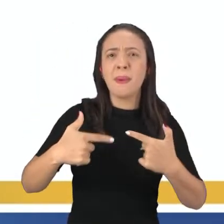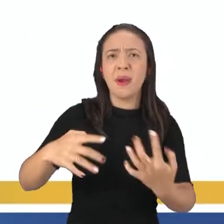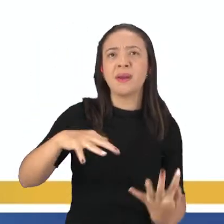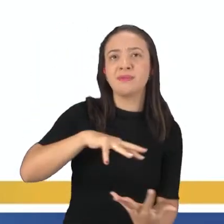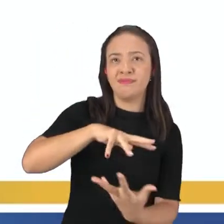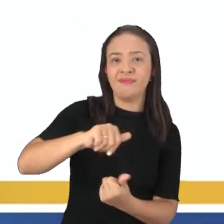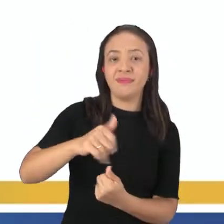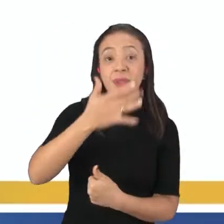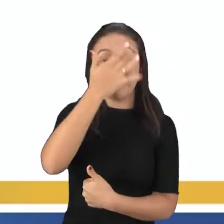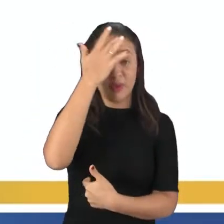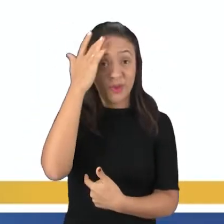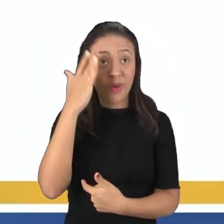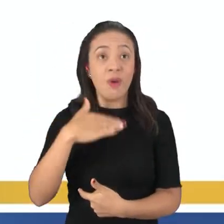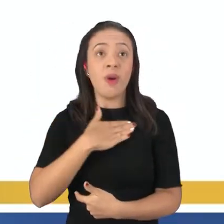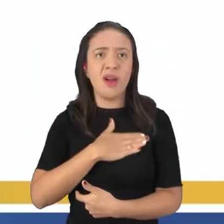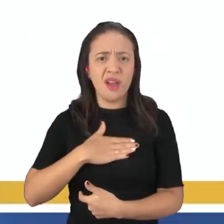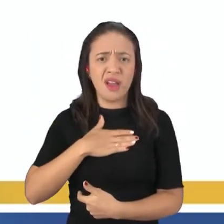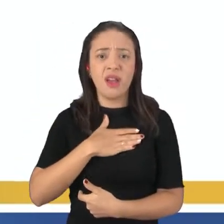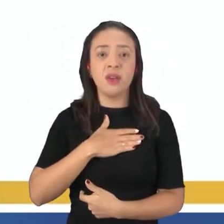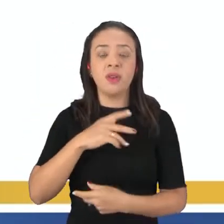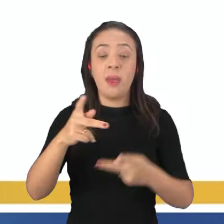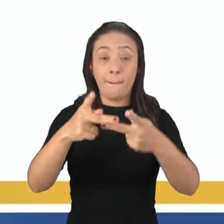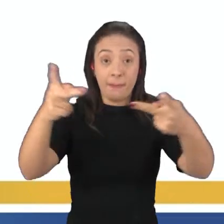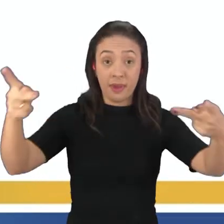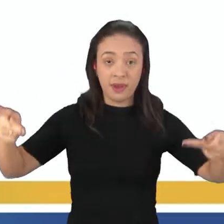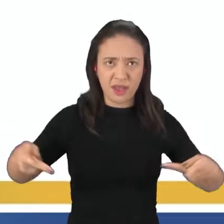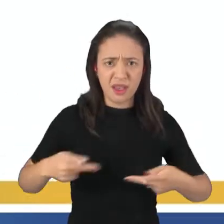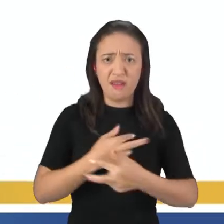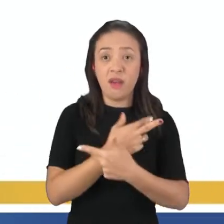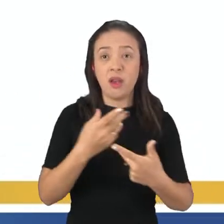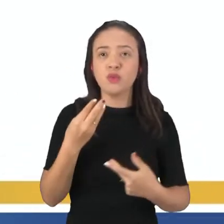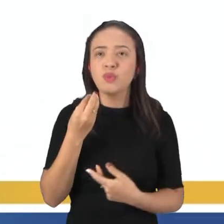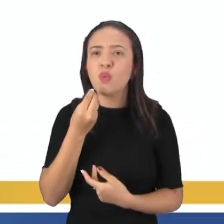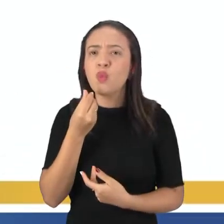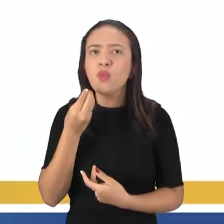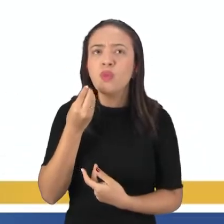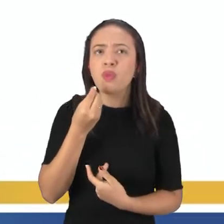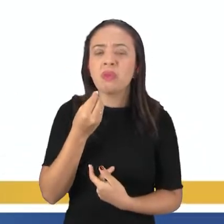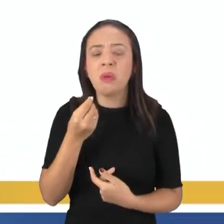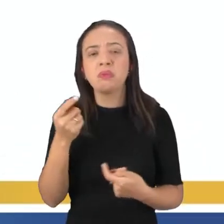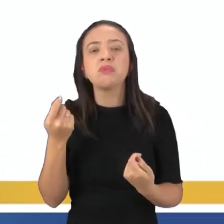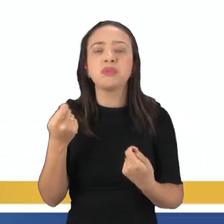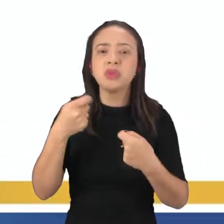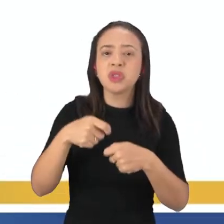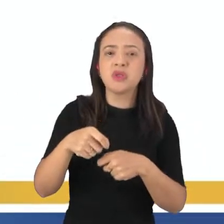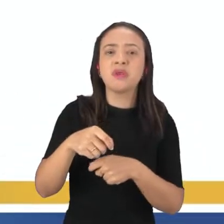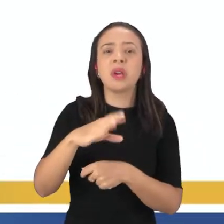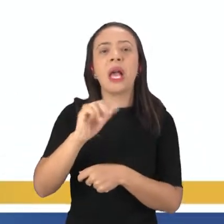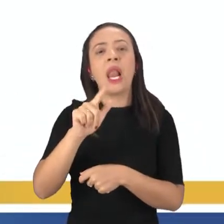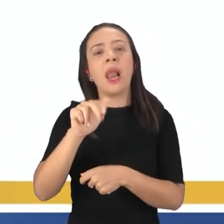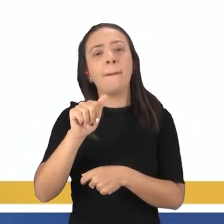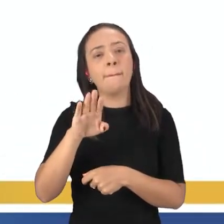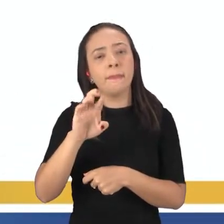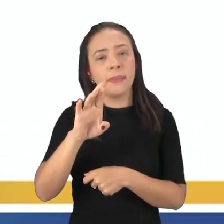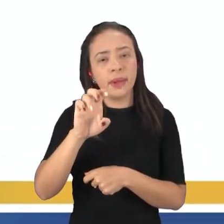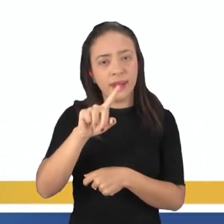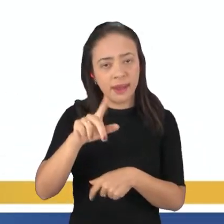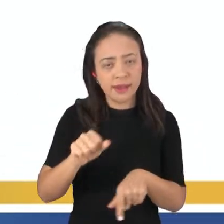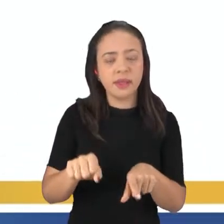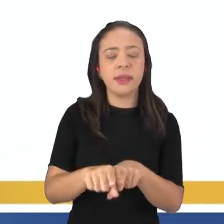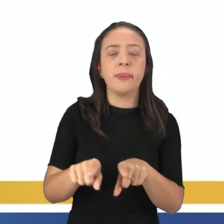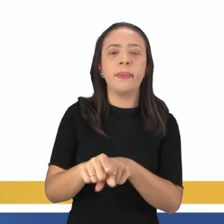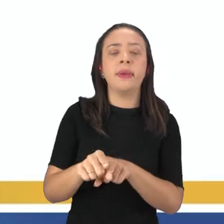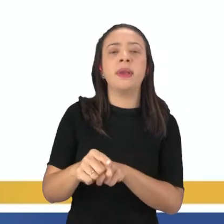As pessoas gostam de adicionar coberturas. Algumas coberturas são calabresa, salsicha